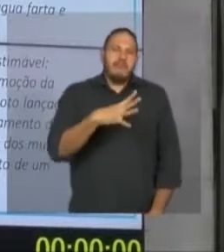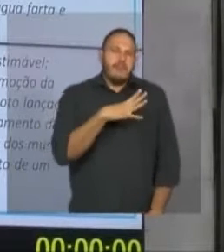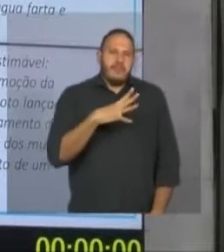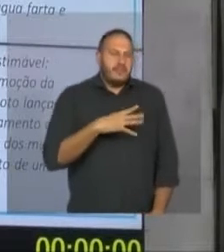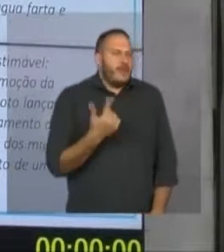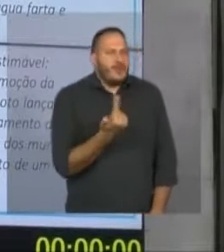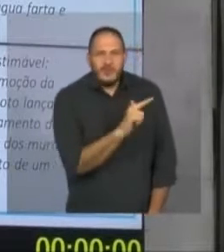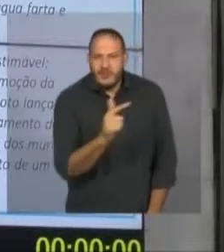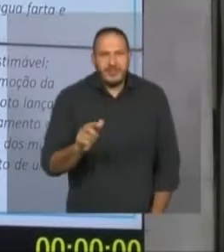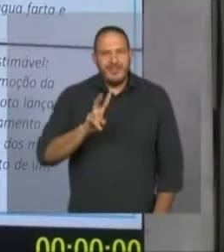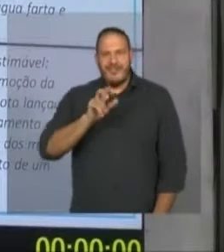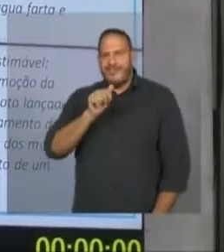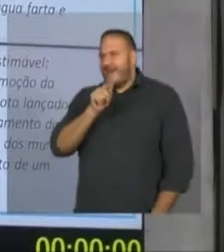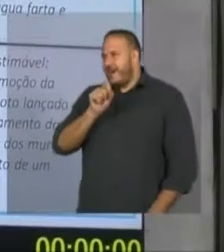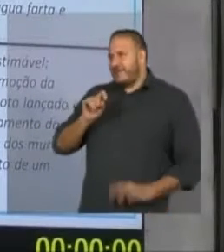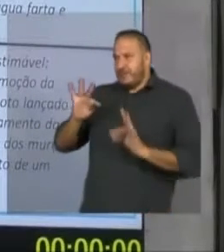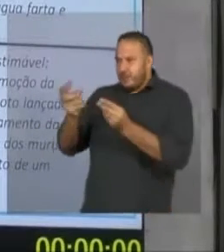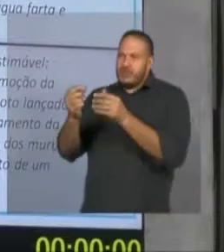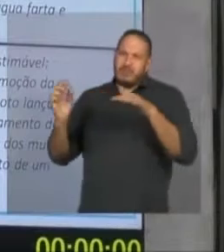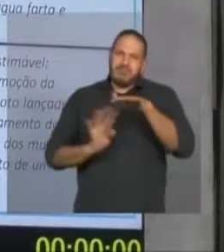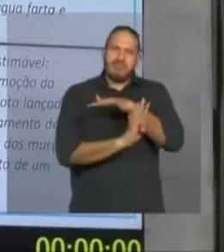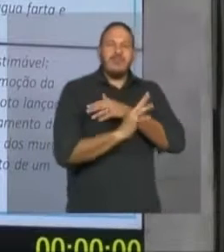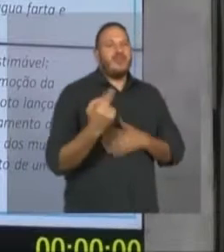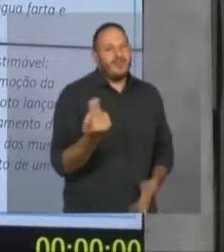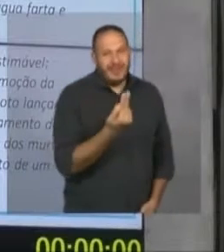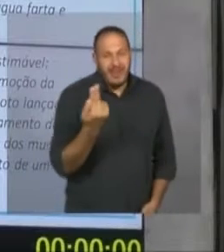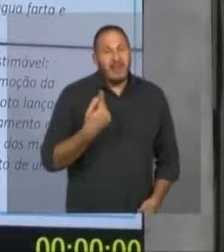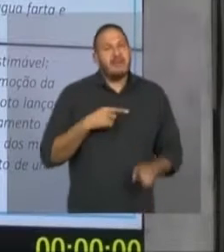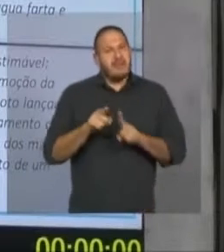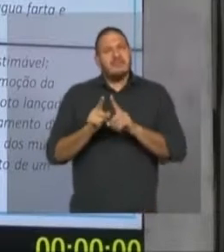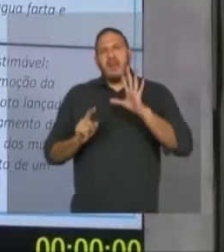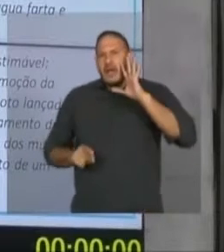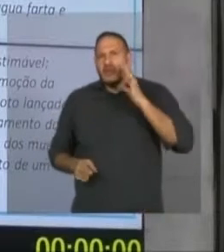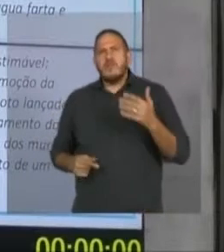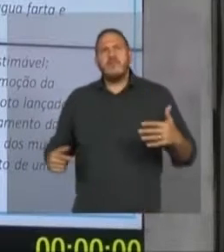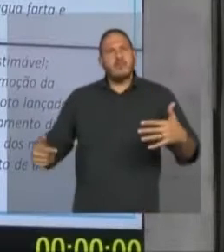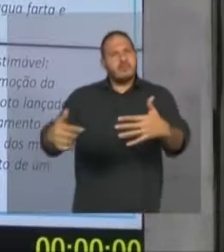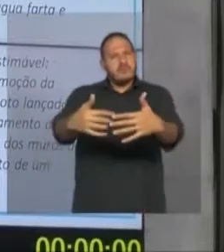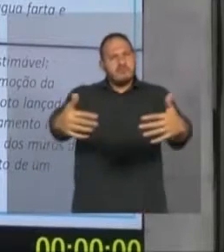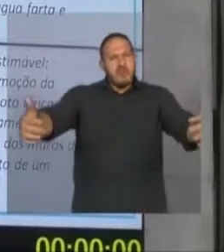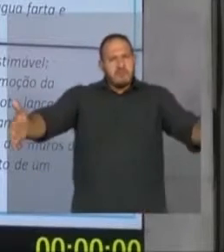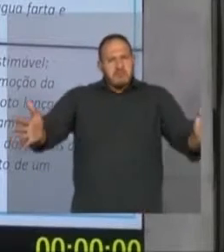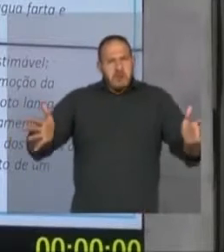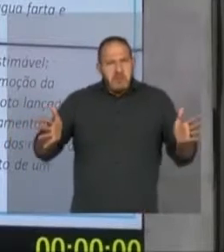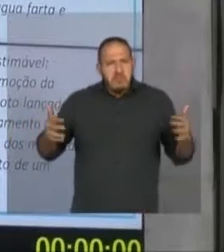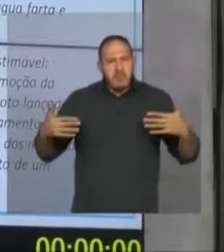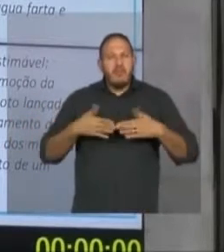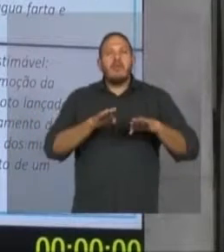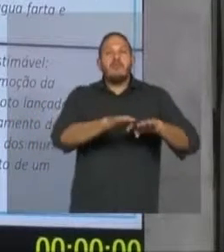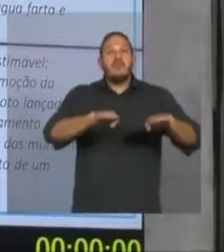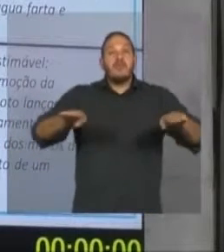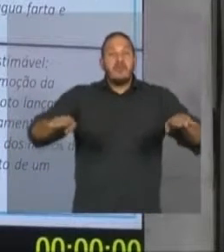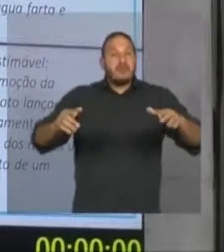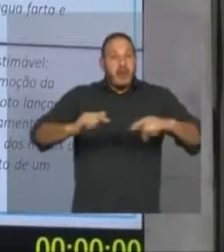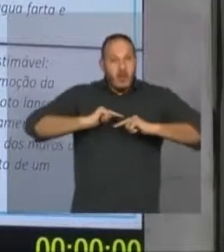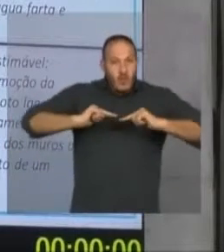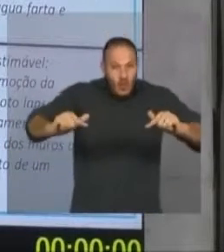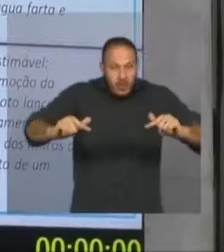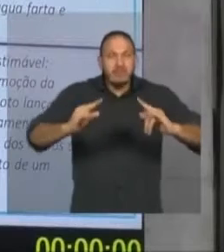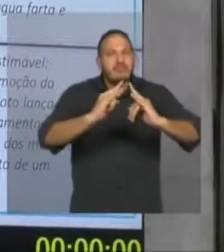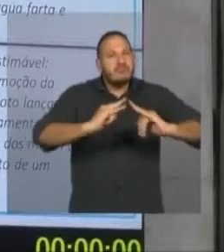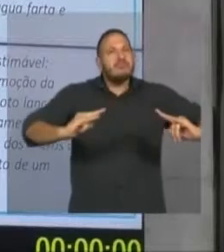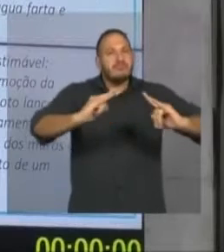vagas para todas elas, então resolveu cercar um estacionamento e permitir que a Pop